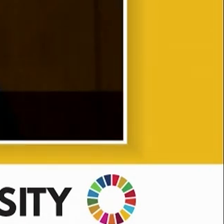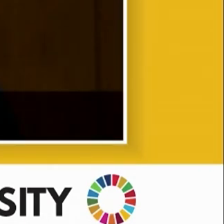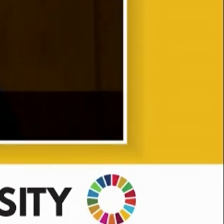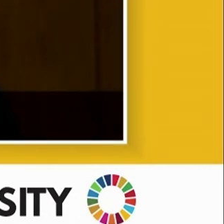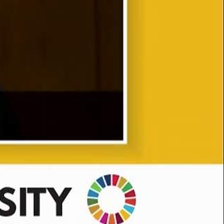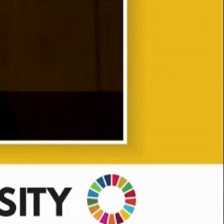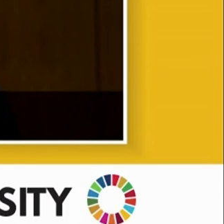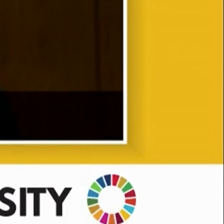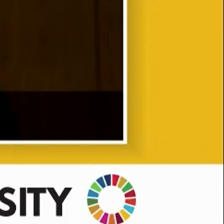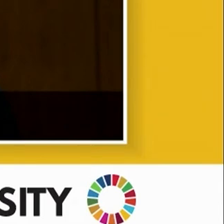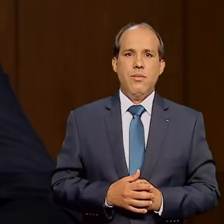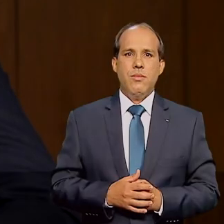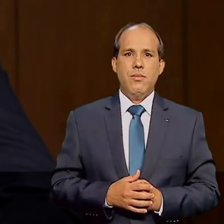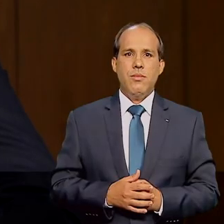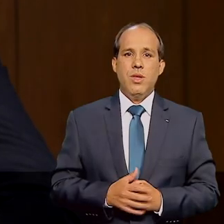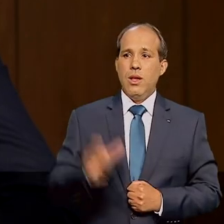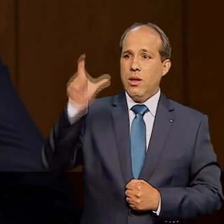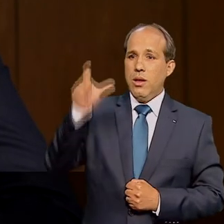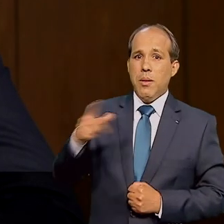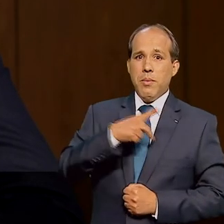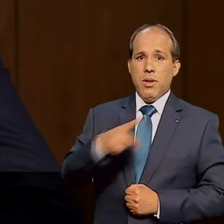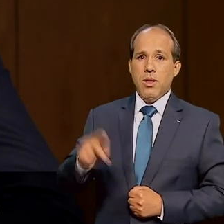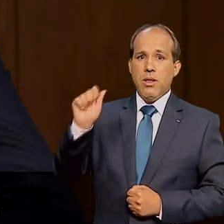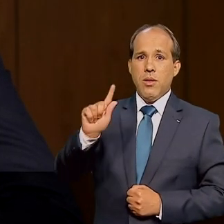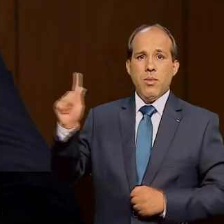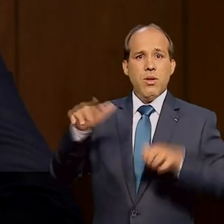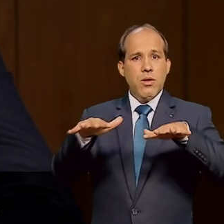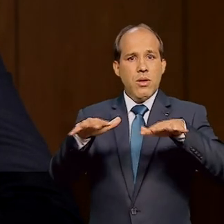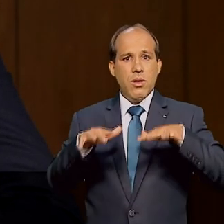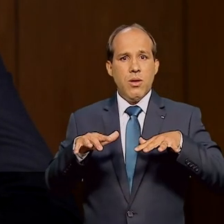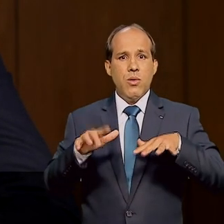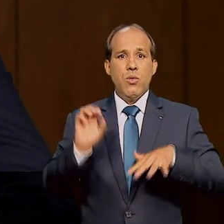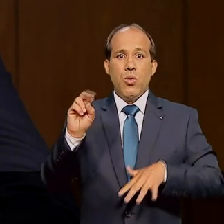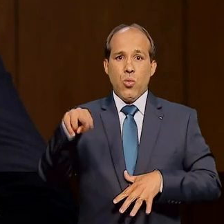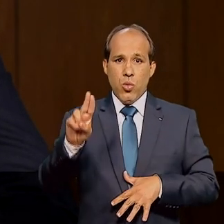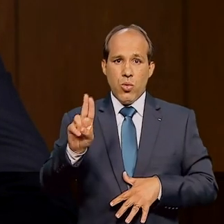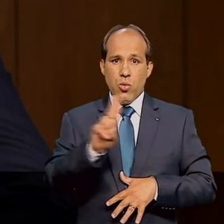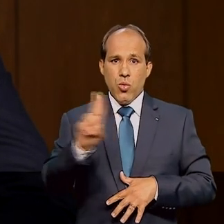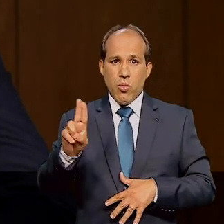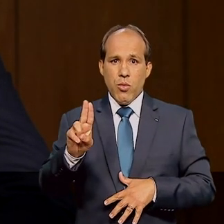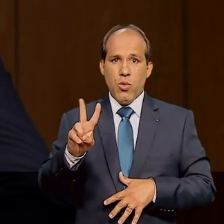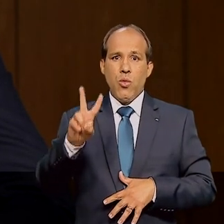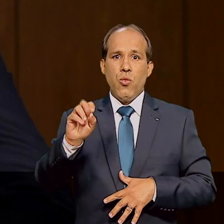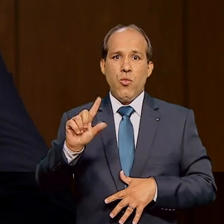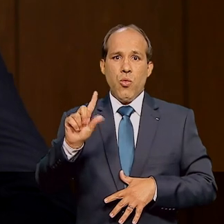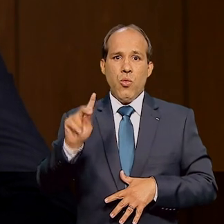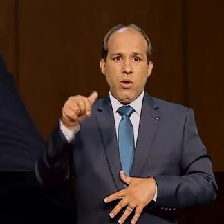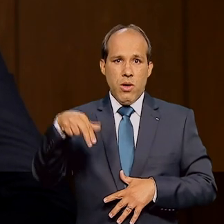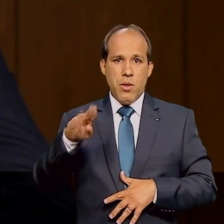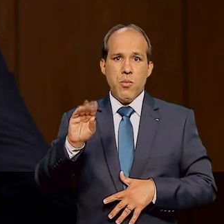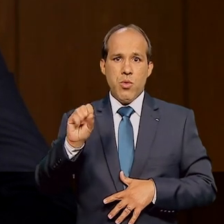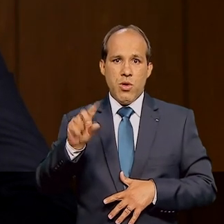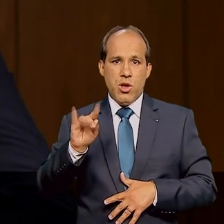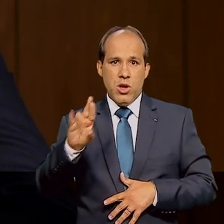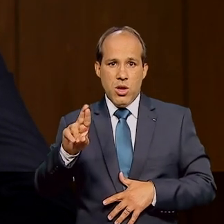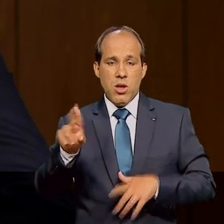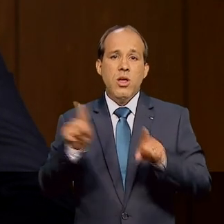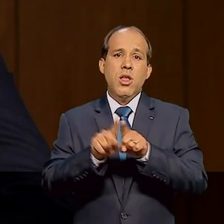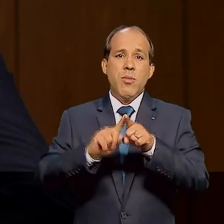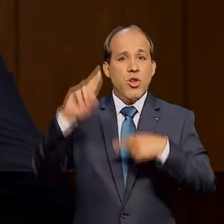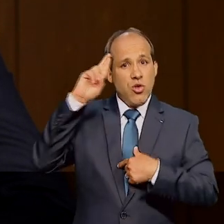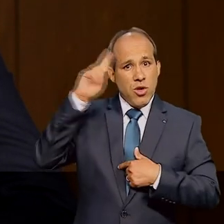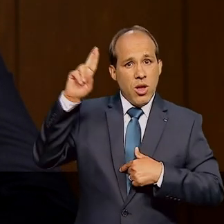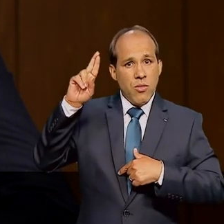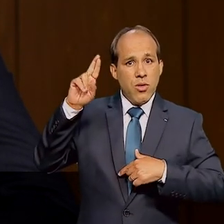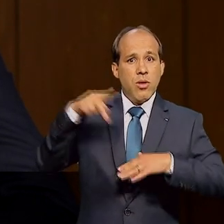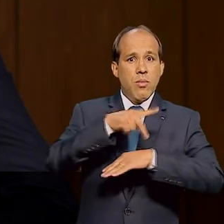o senhor presidente da assembleia-geral senhor presidente da assembleia geral das Nações Unidas Vulcan busque senhores